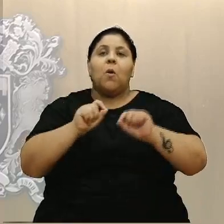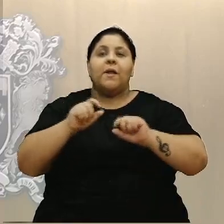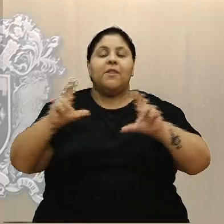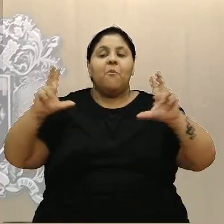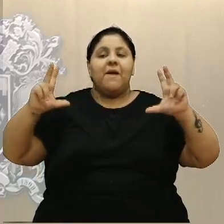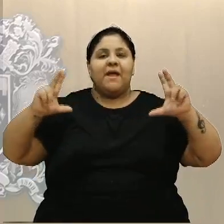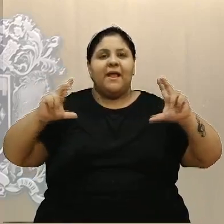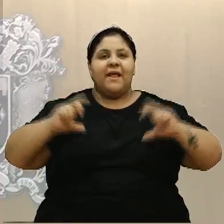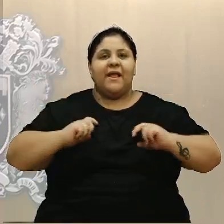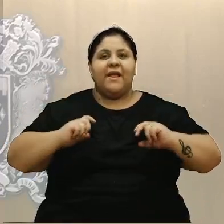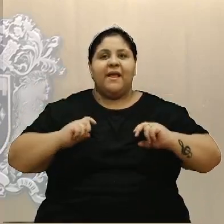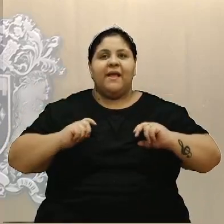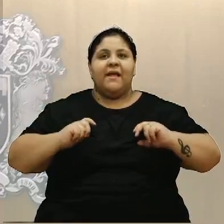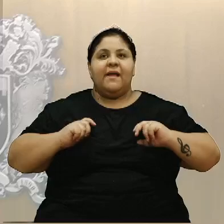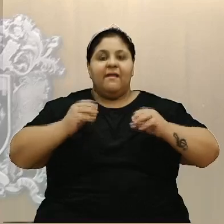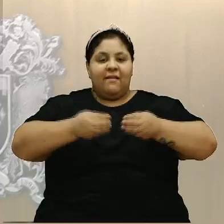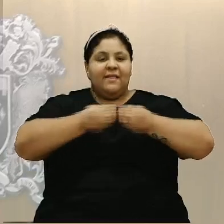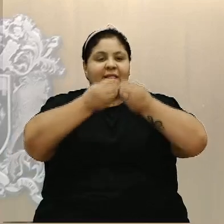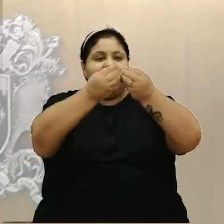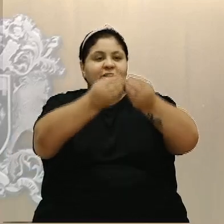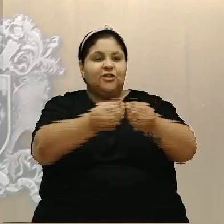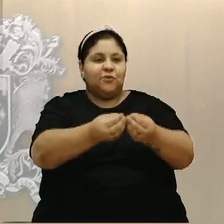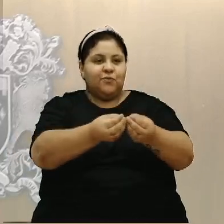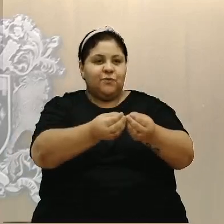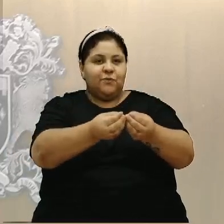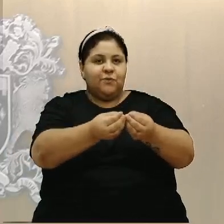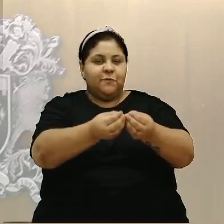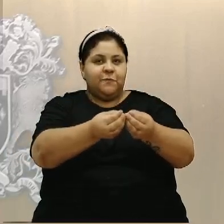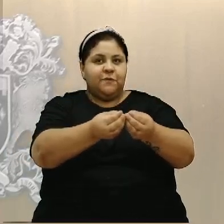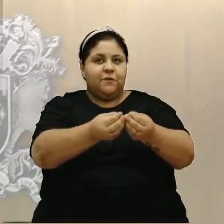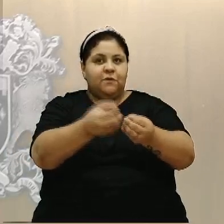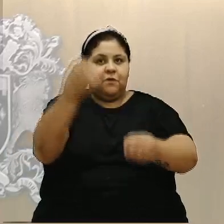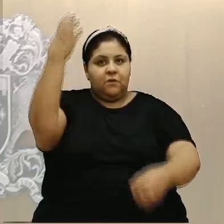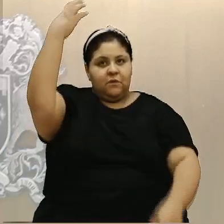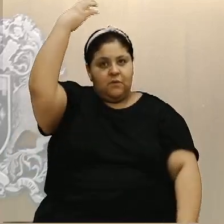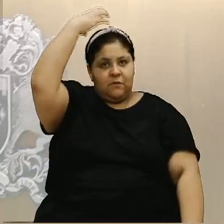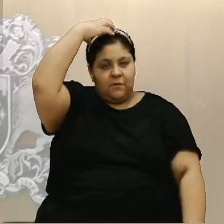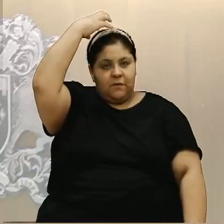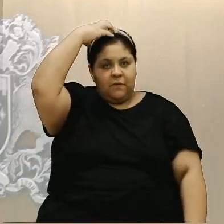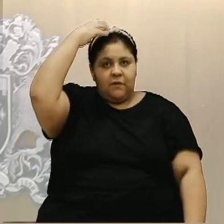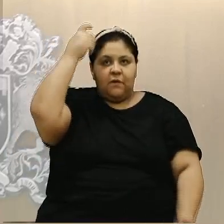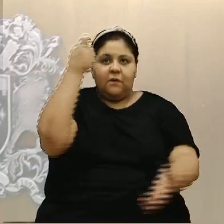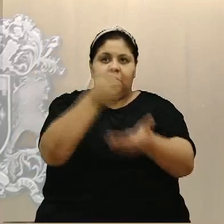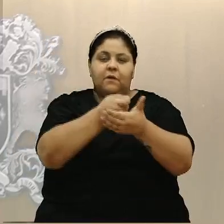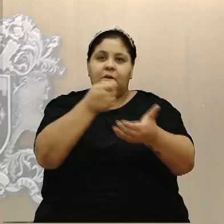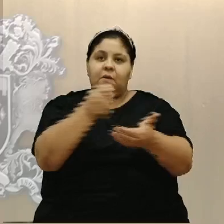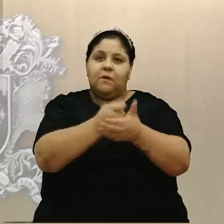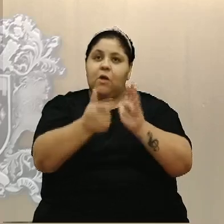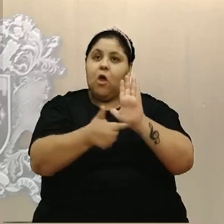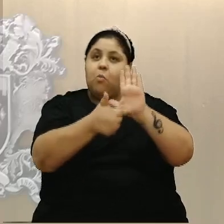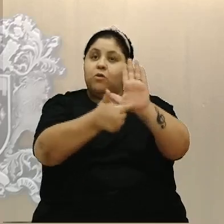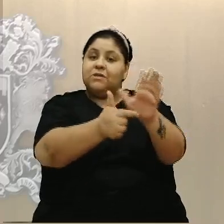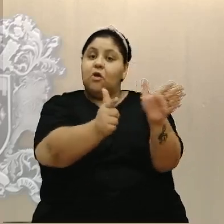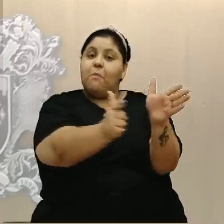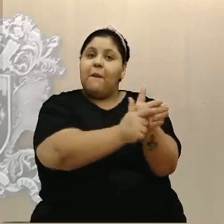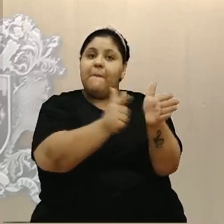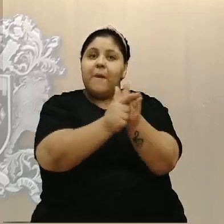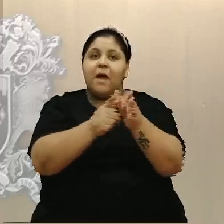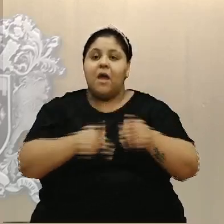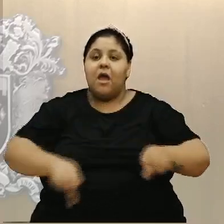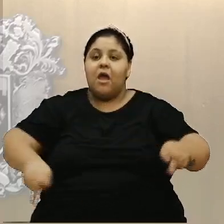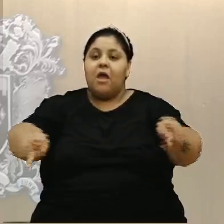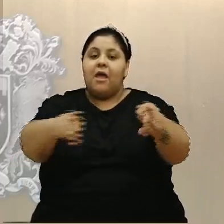mereço, repousa em tuas mãos. E o rei foi obrigado a mostrar o papel para o povo. E ali